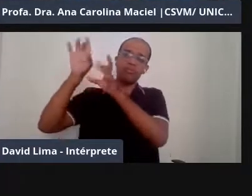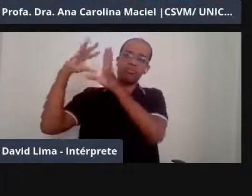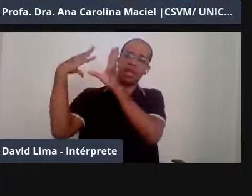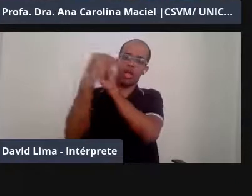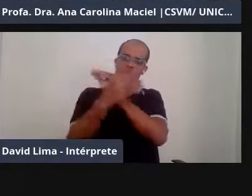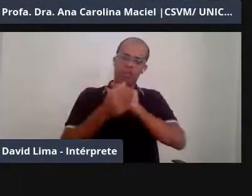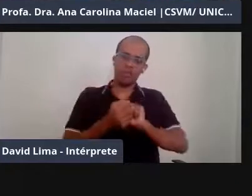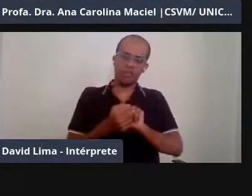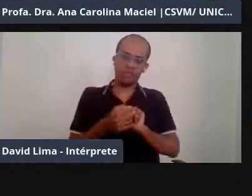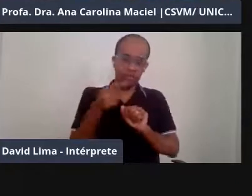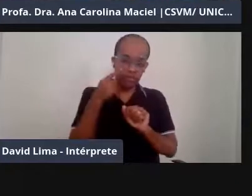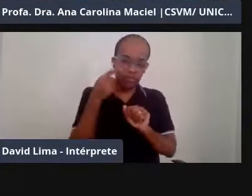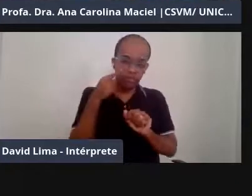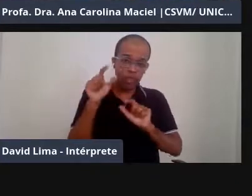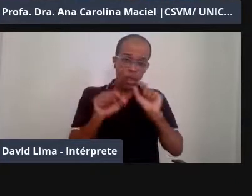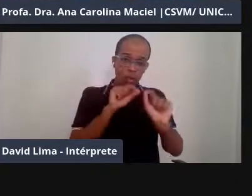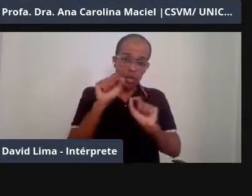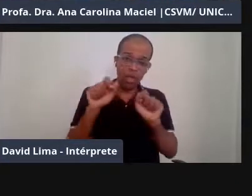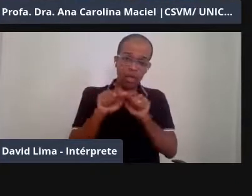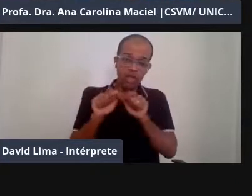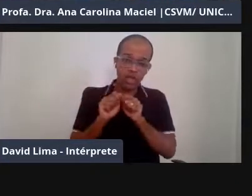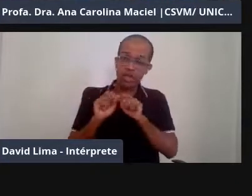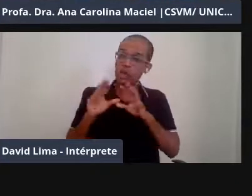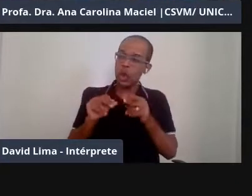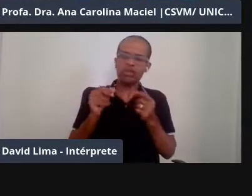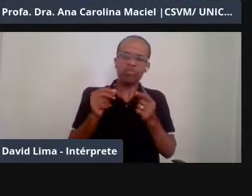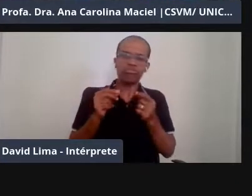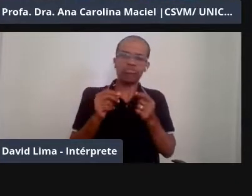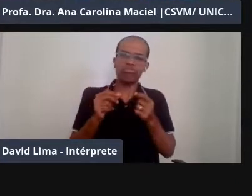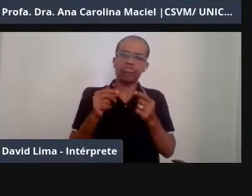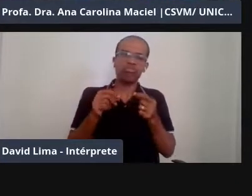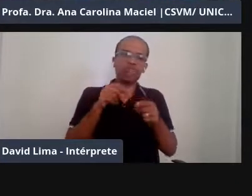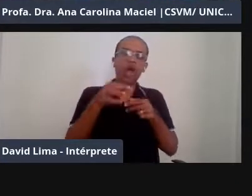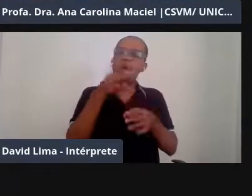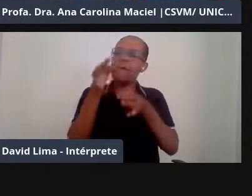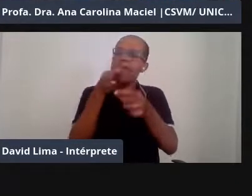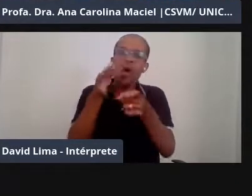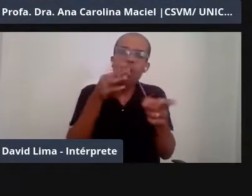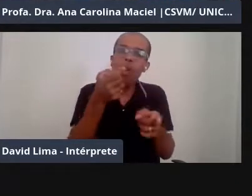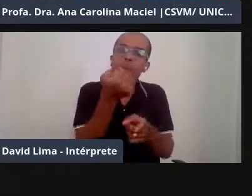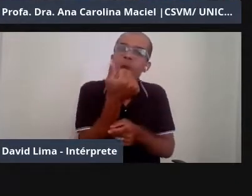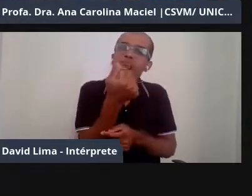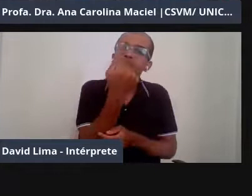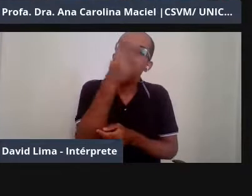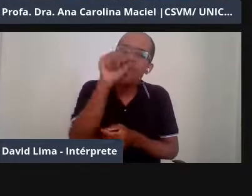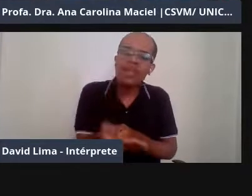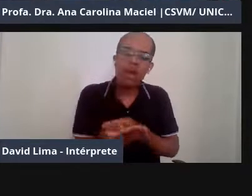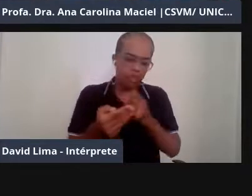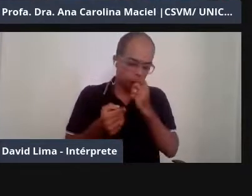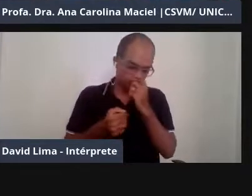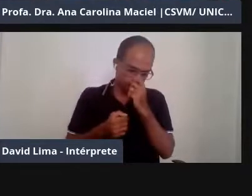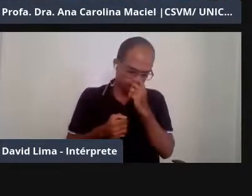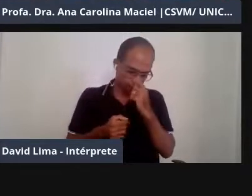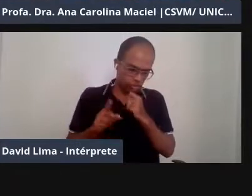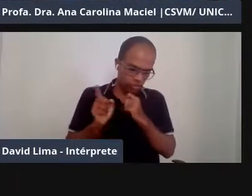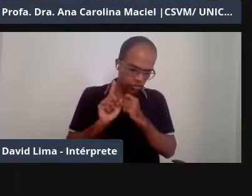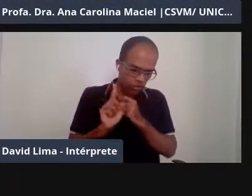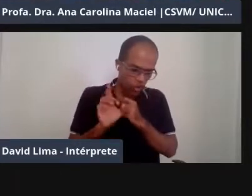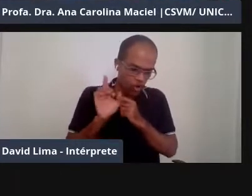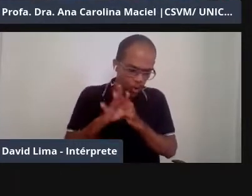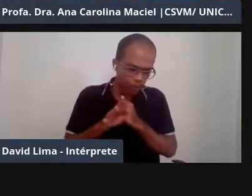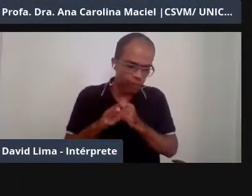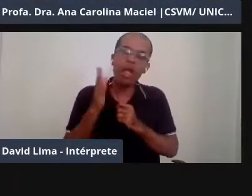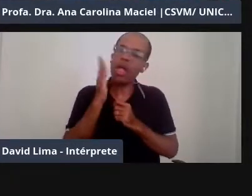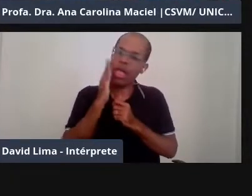atrás, recebeu contra todas as opiniões da sua sociedade quase 1 milhão. Não foi filantropia, não foi apenas. Reconheço o